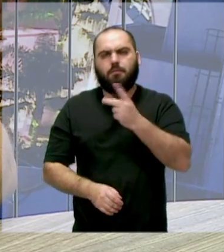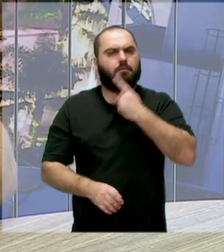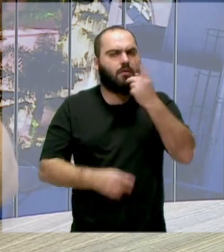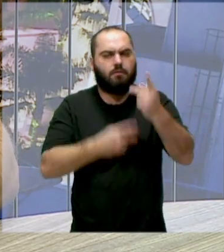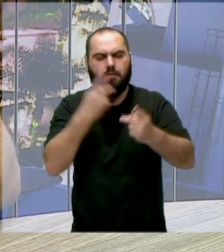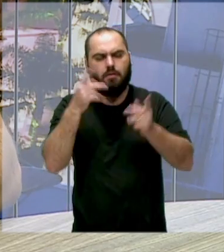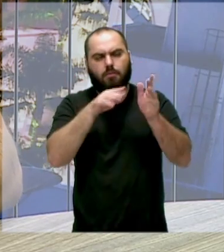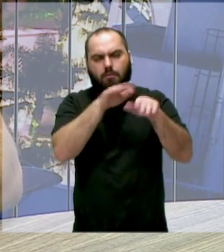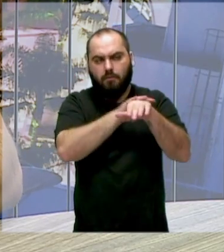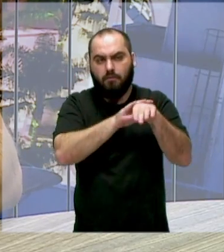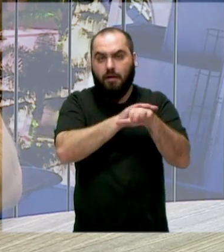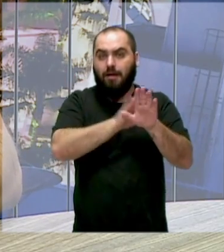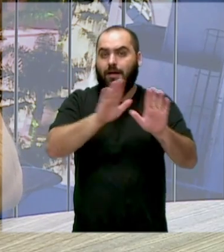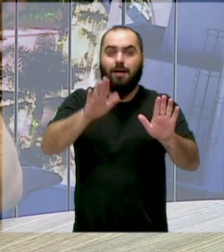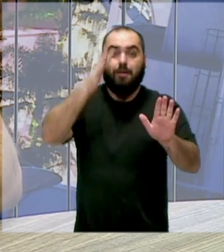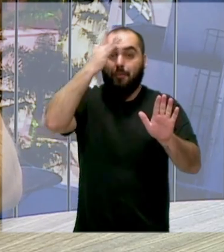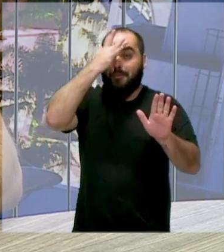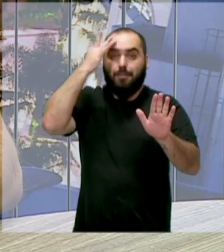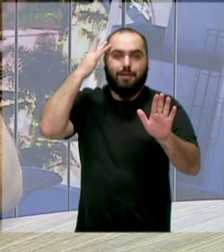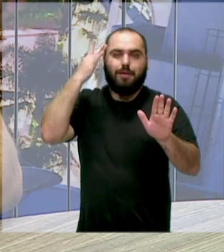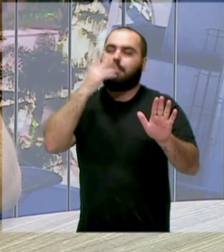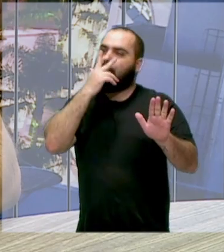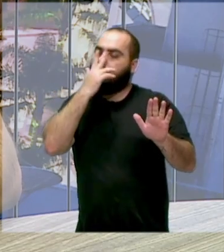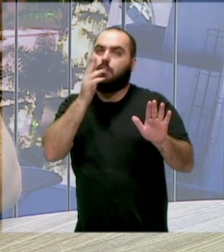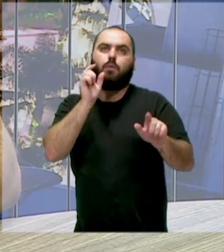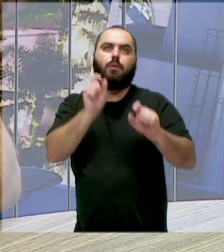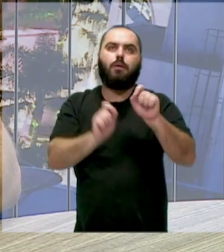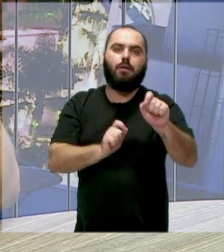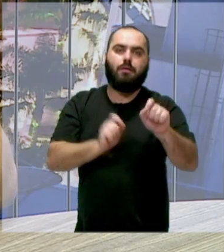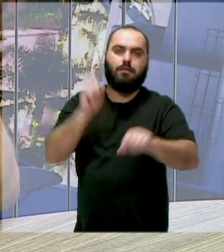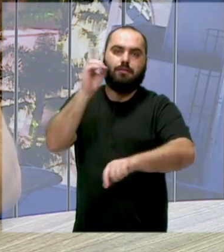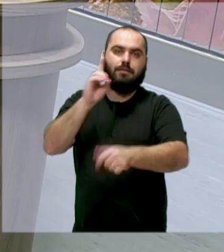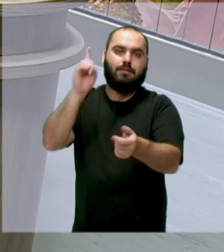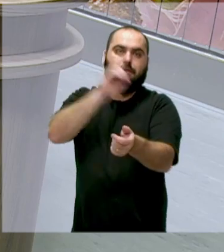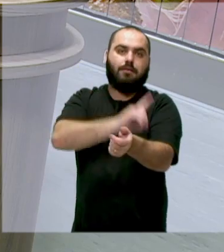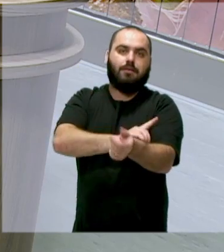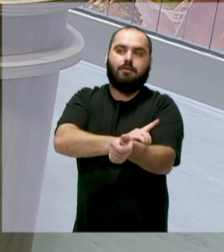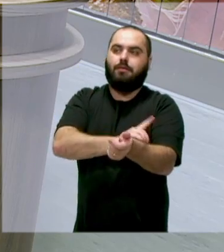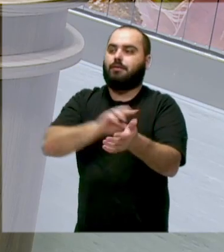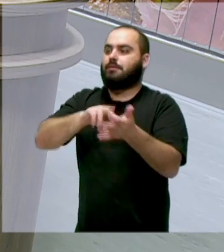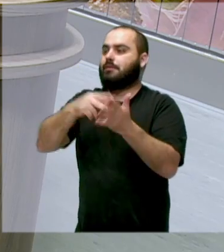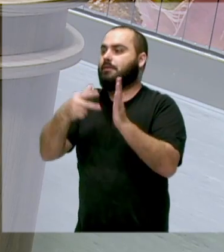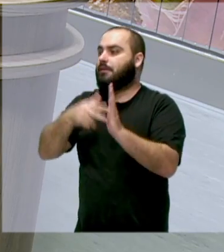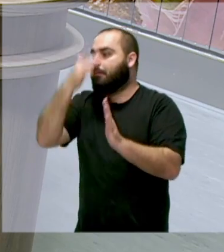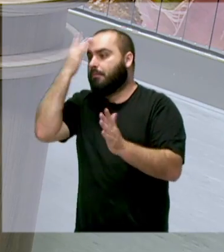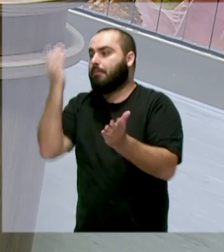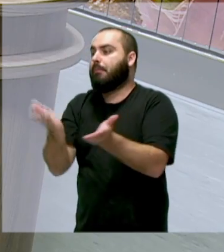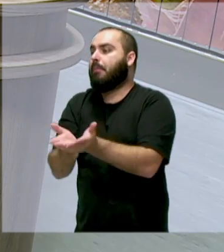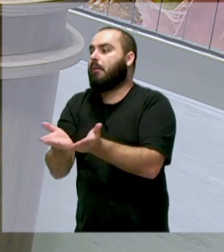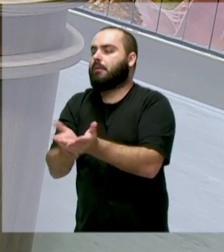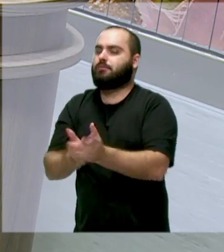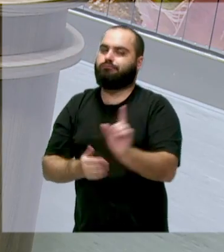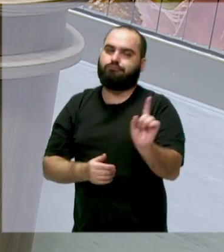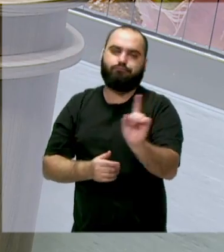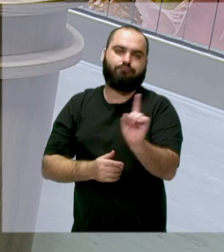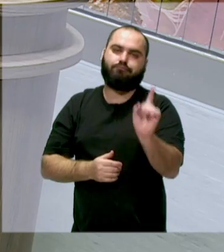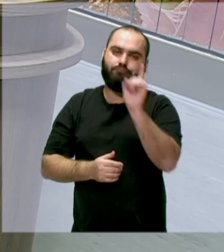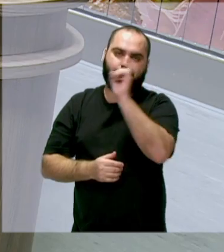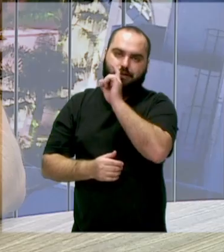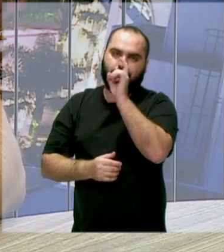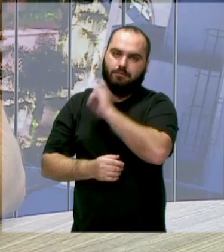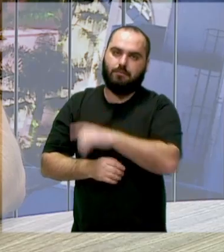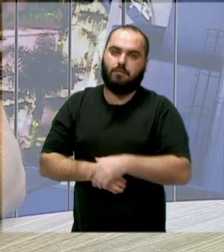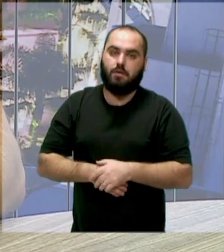ainda têm aquela situação de atrelar a dengue com pobreza. Isso não é verdade. Nós encontramos